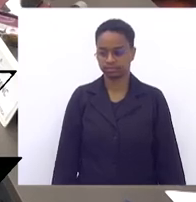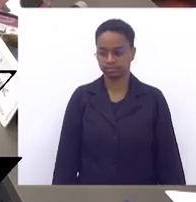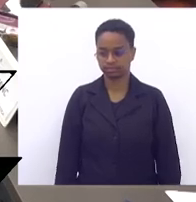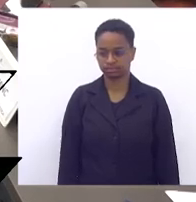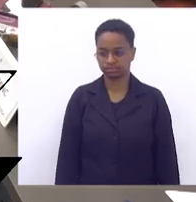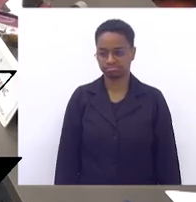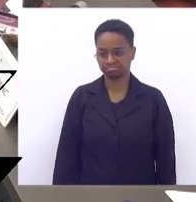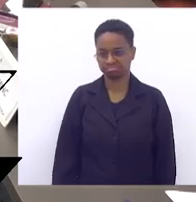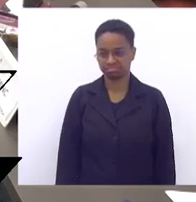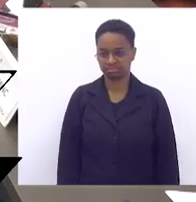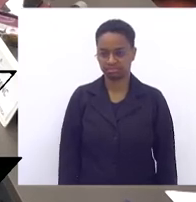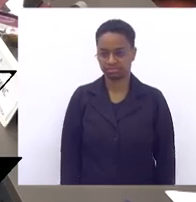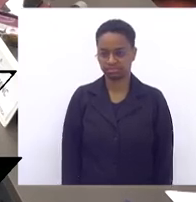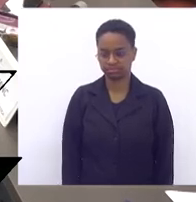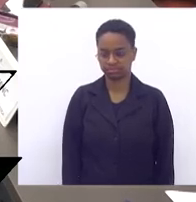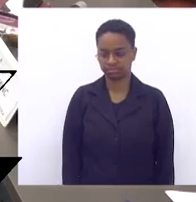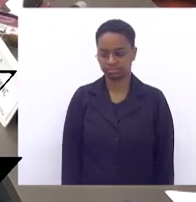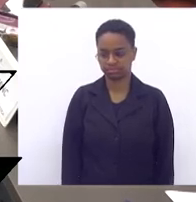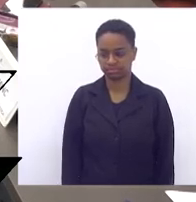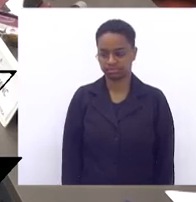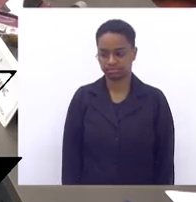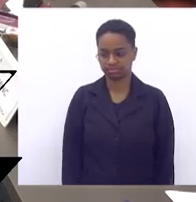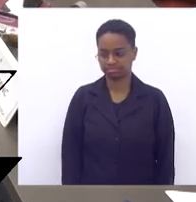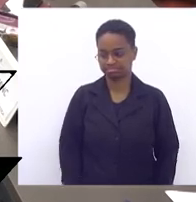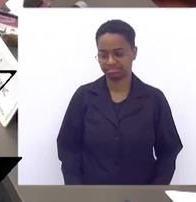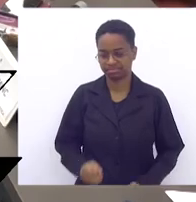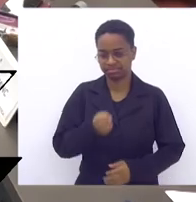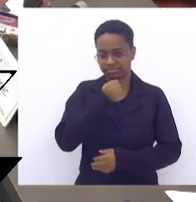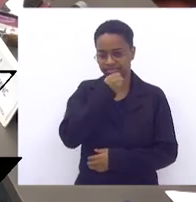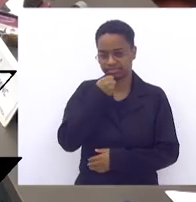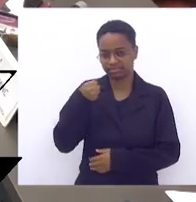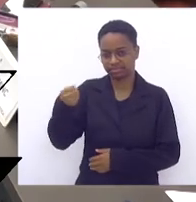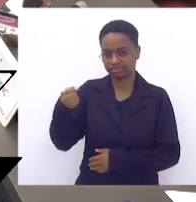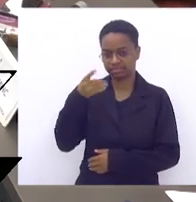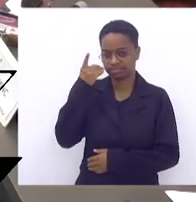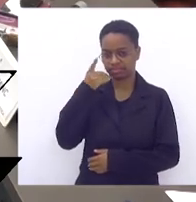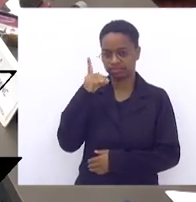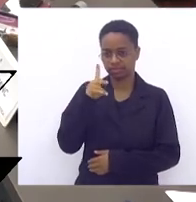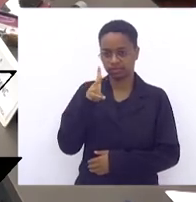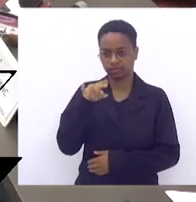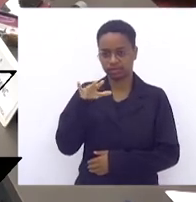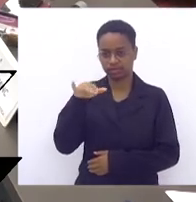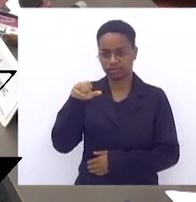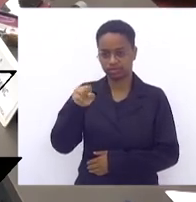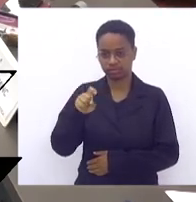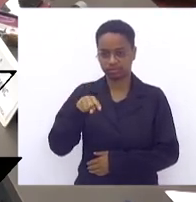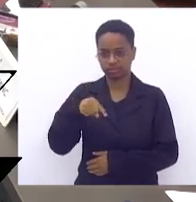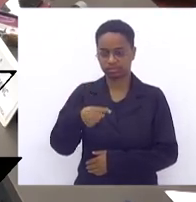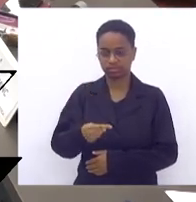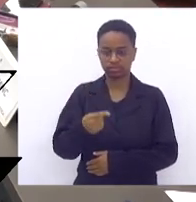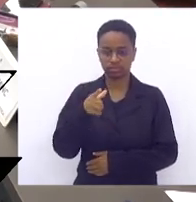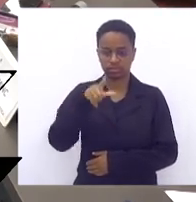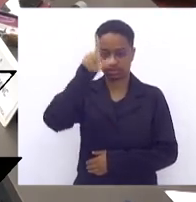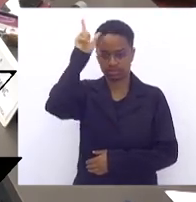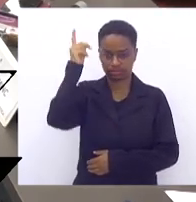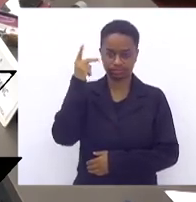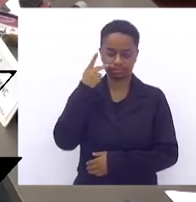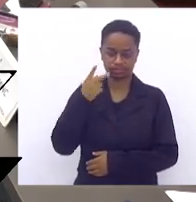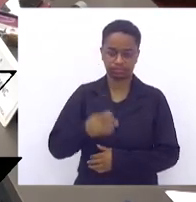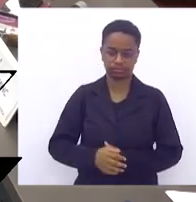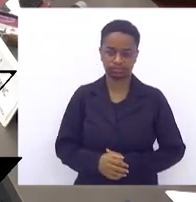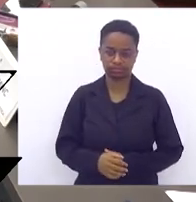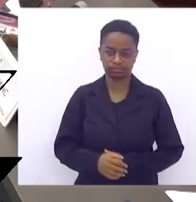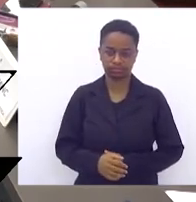Bem, passar a palavra para o deputado Vinícius Cozzolino. Depois me escrevendo. E depois ao deputado Luiz Paulo. Deputado Luiz Paulo.